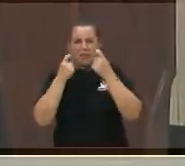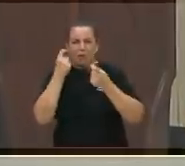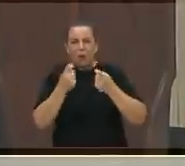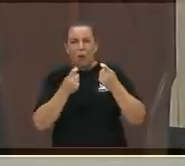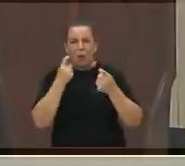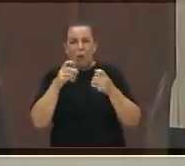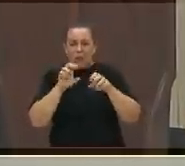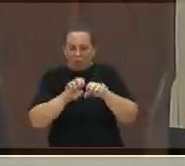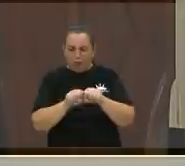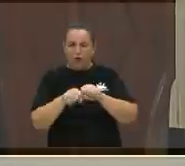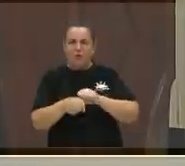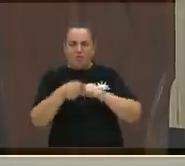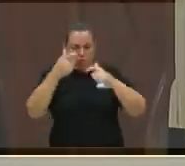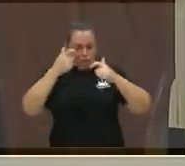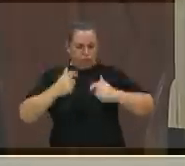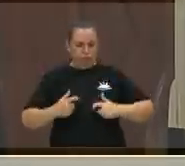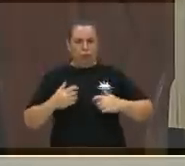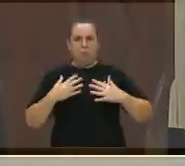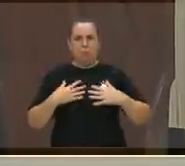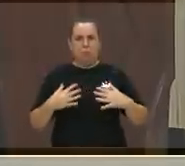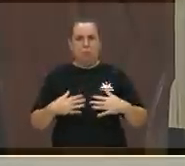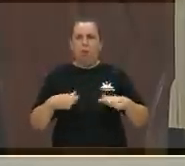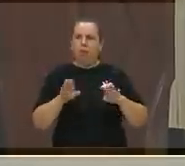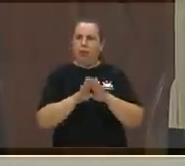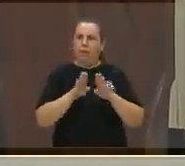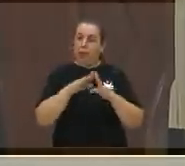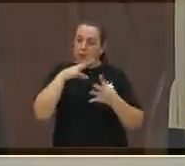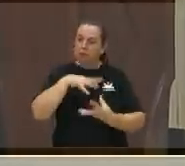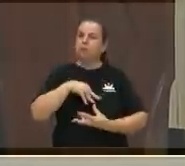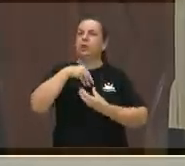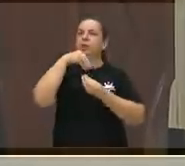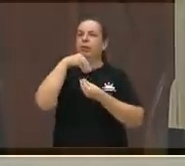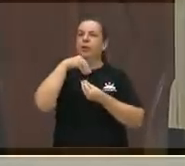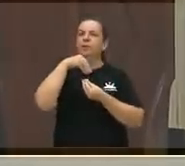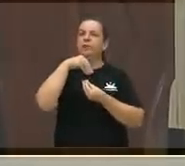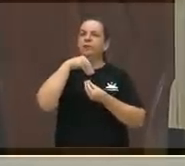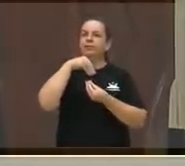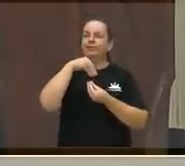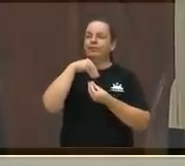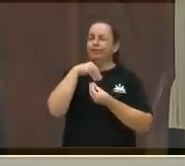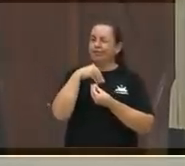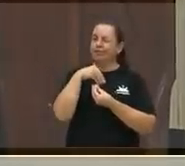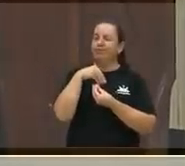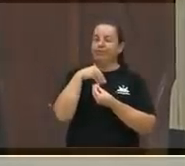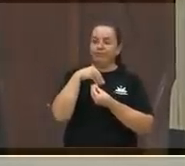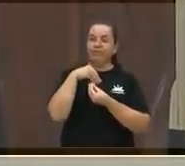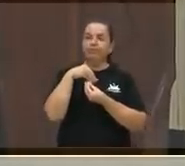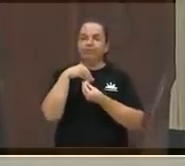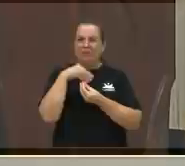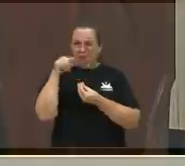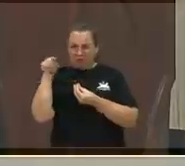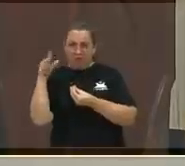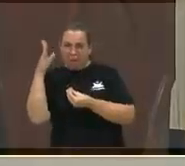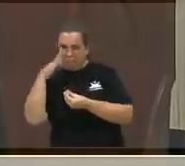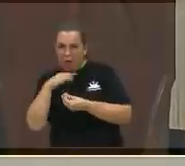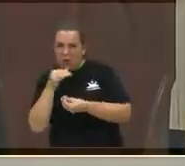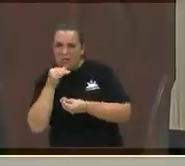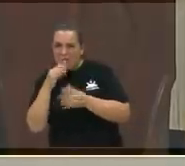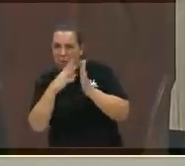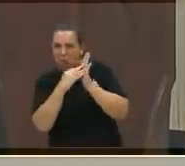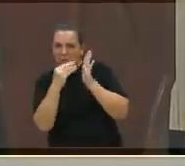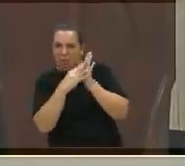formação humana física humana e espiritual e tem sido um exemplo para teus